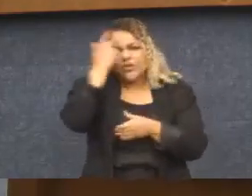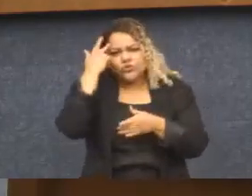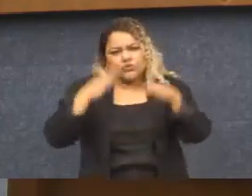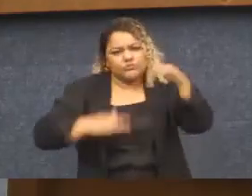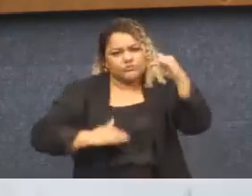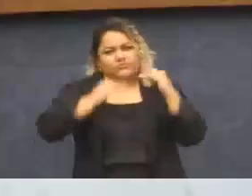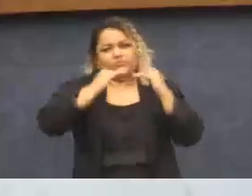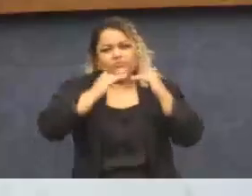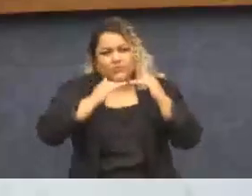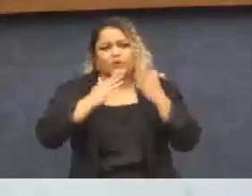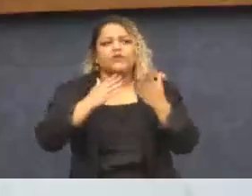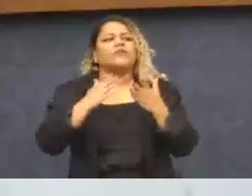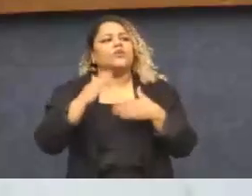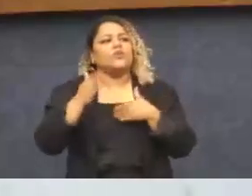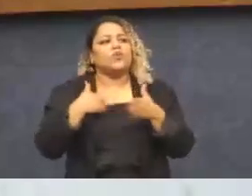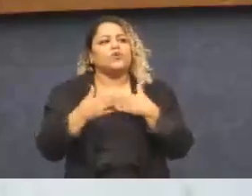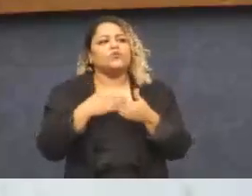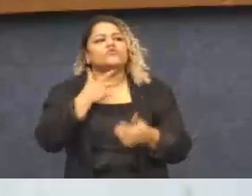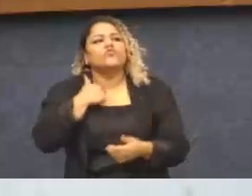não.